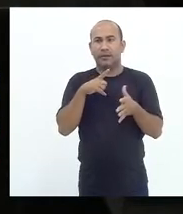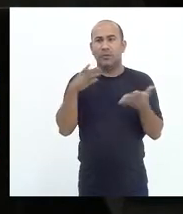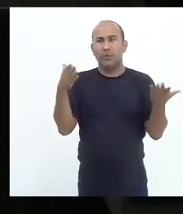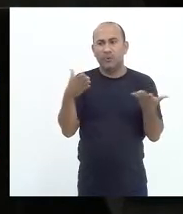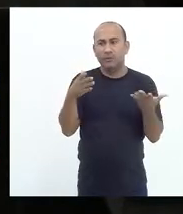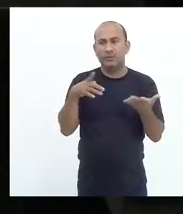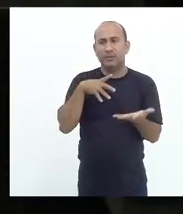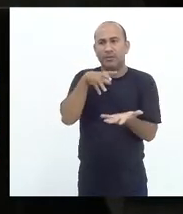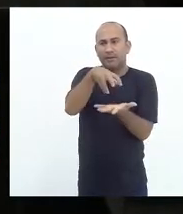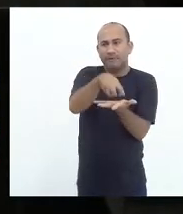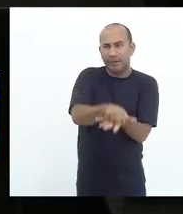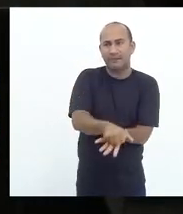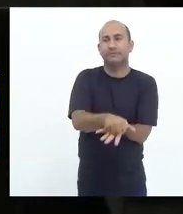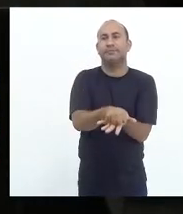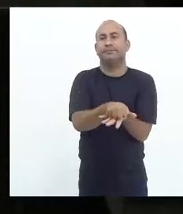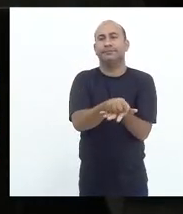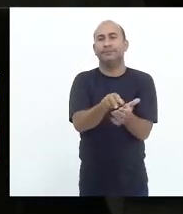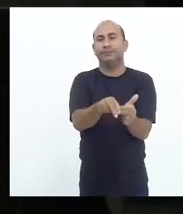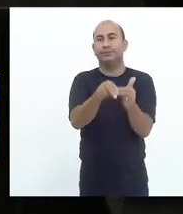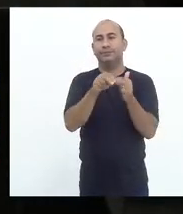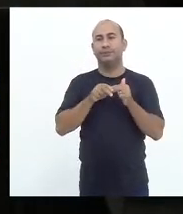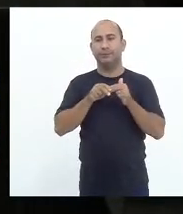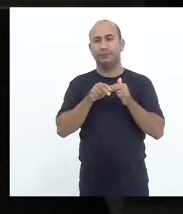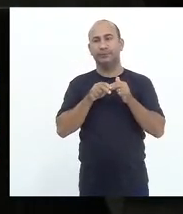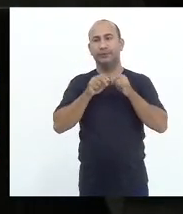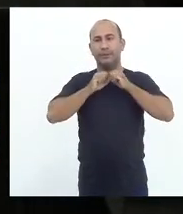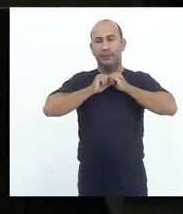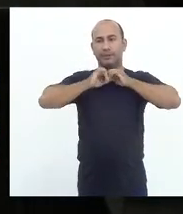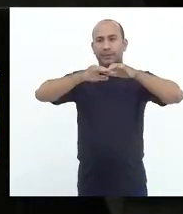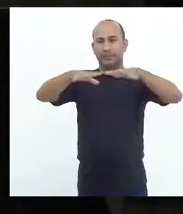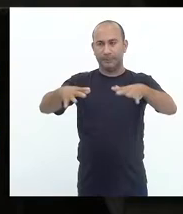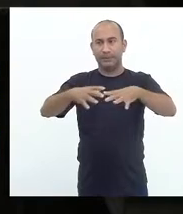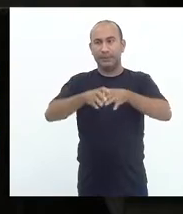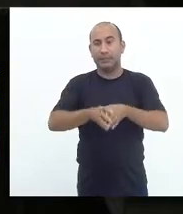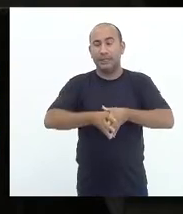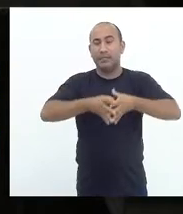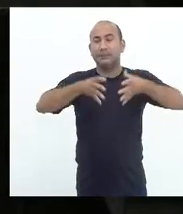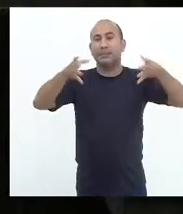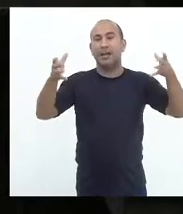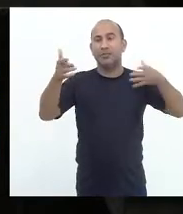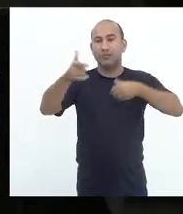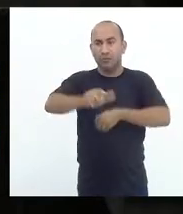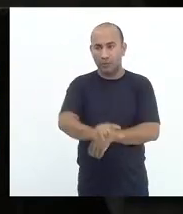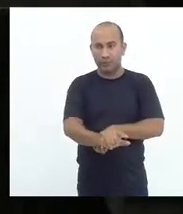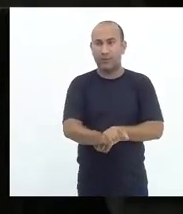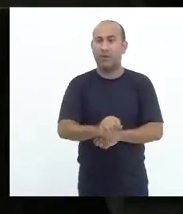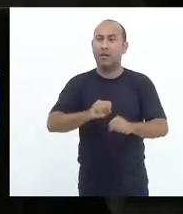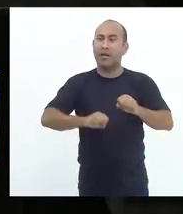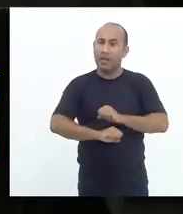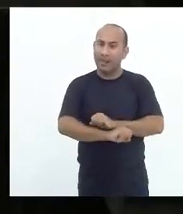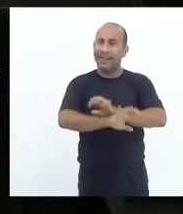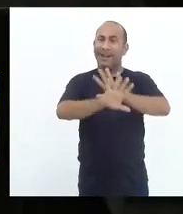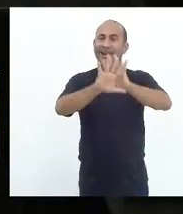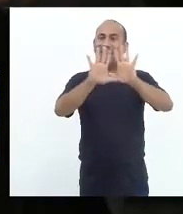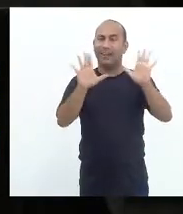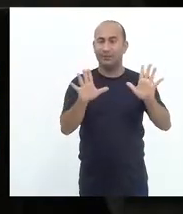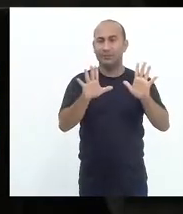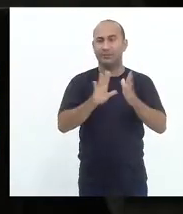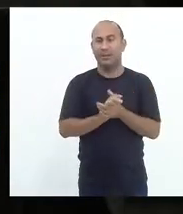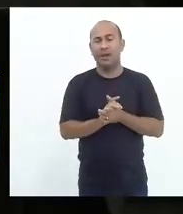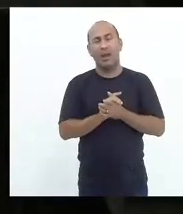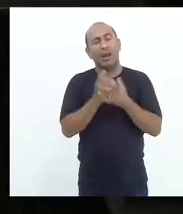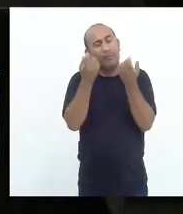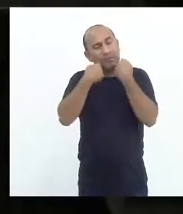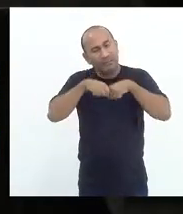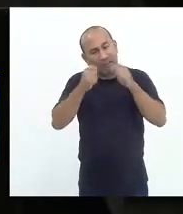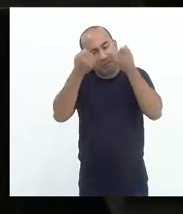novamente da pandemia, um novo surto, um novo crescimento. Então, é óbvio, ululante, né? Não preciso aqui ficar